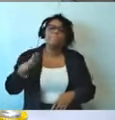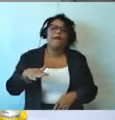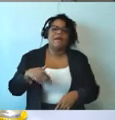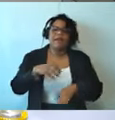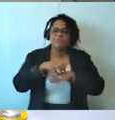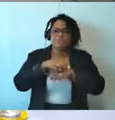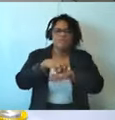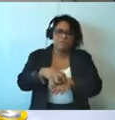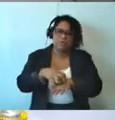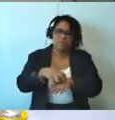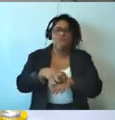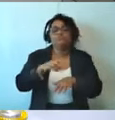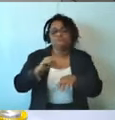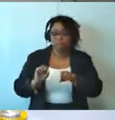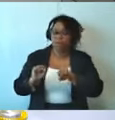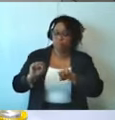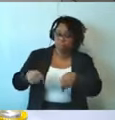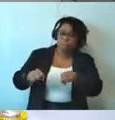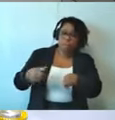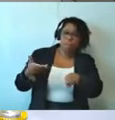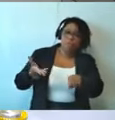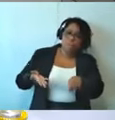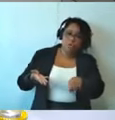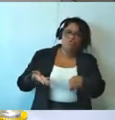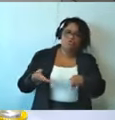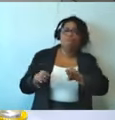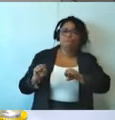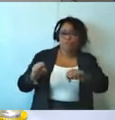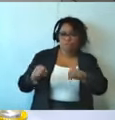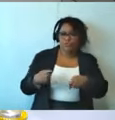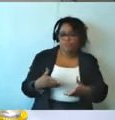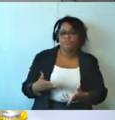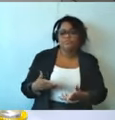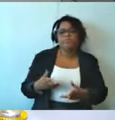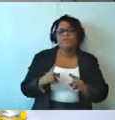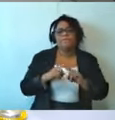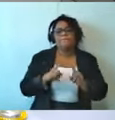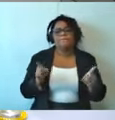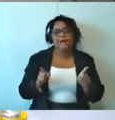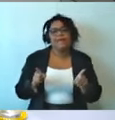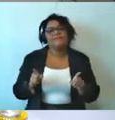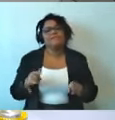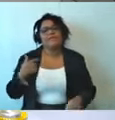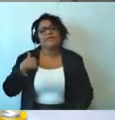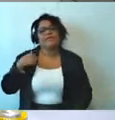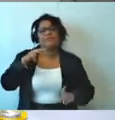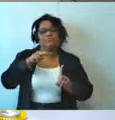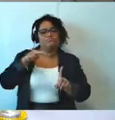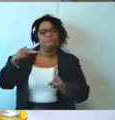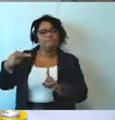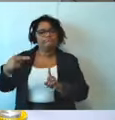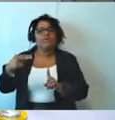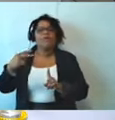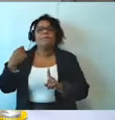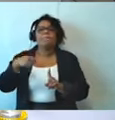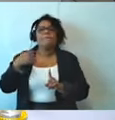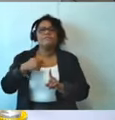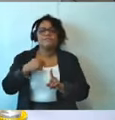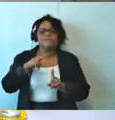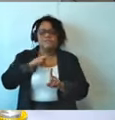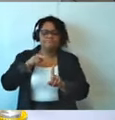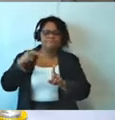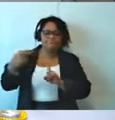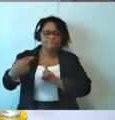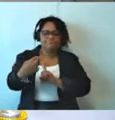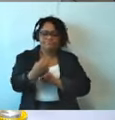moto, ela atende muito nesse quesito, mas eu vejo assim, de uma maneira integral. A gente precisa